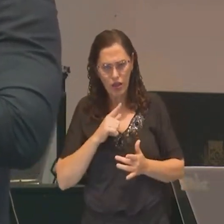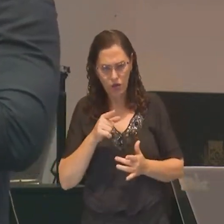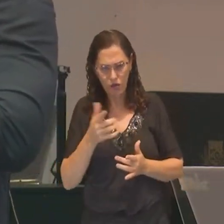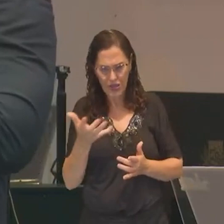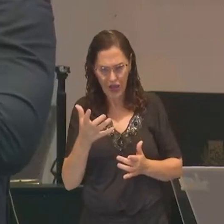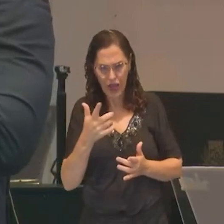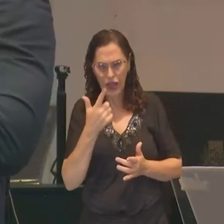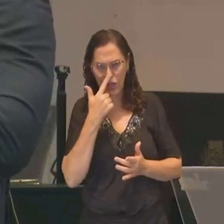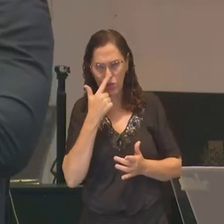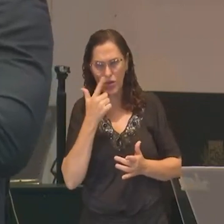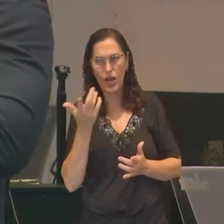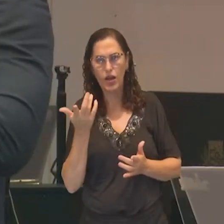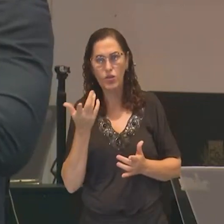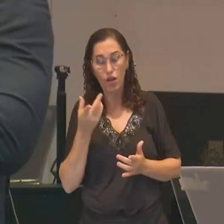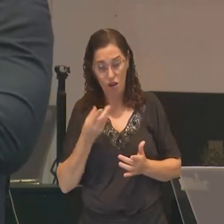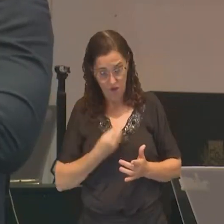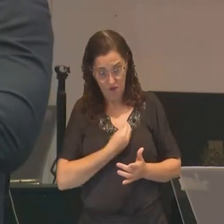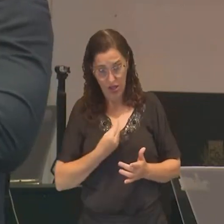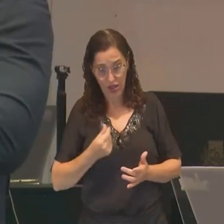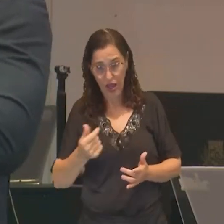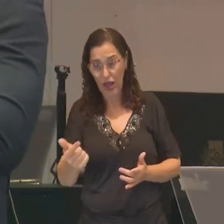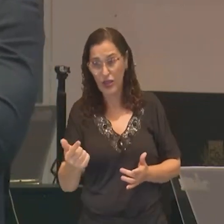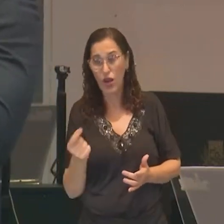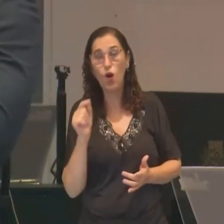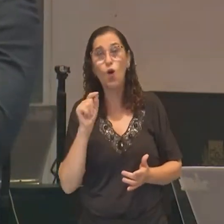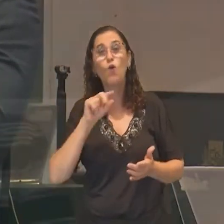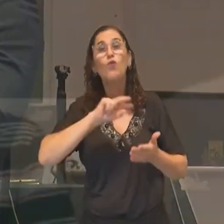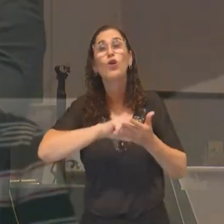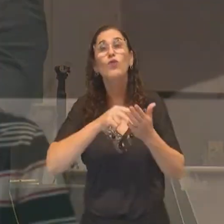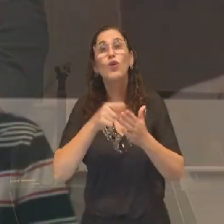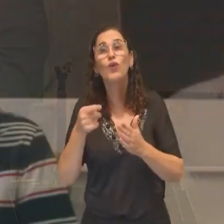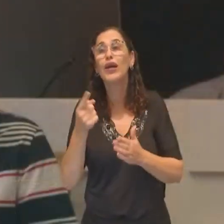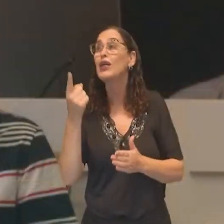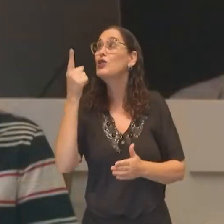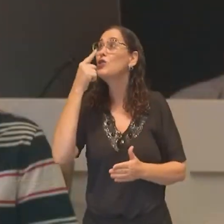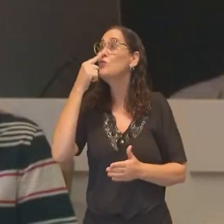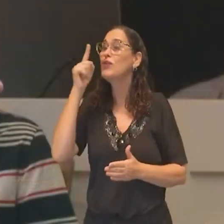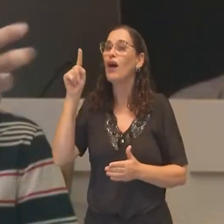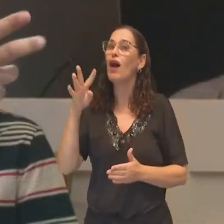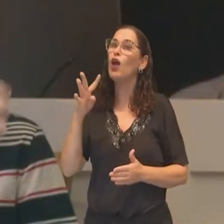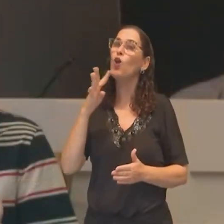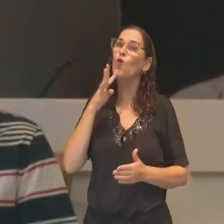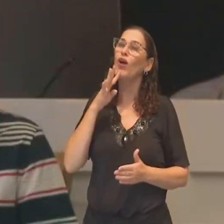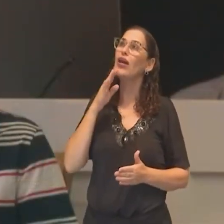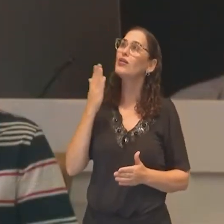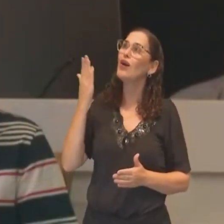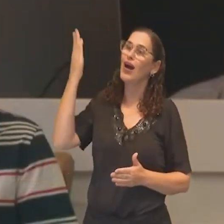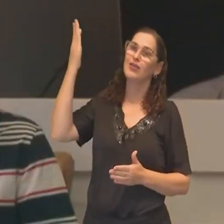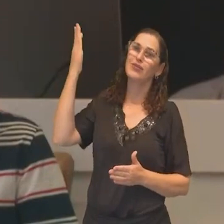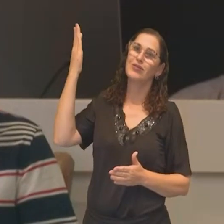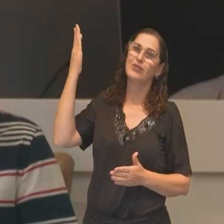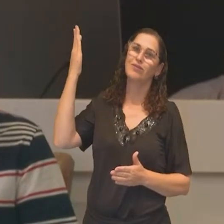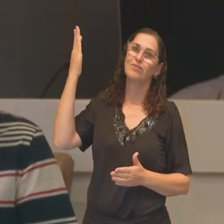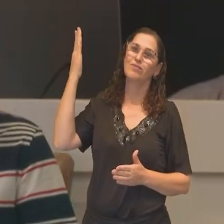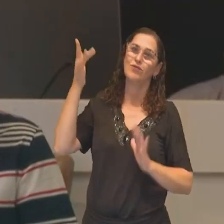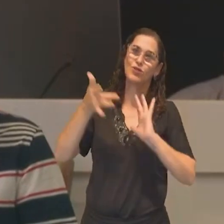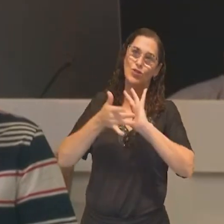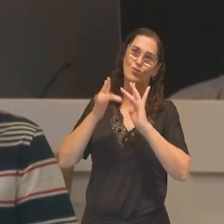E vida eterna é essa. Vida eterna é isso: que conheçam a Ti.